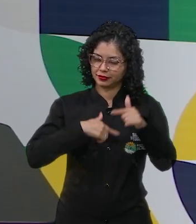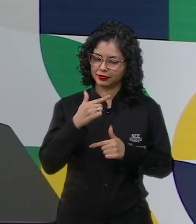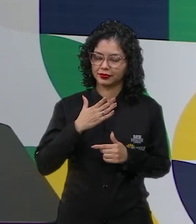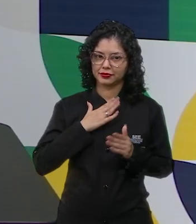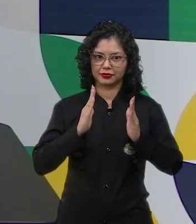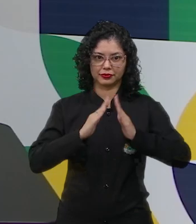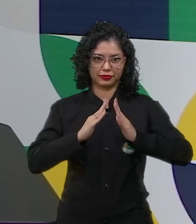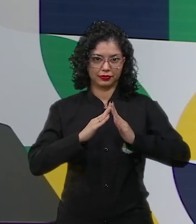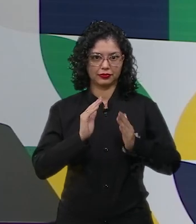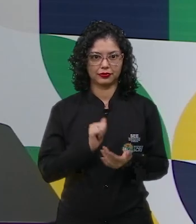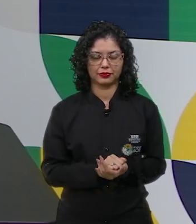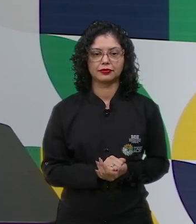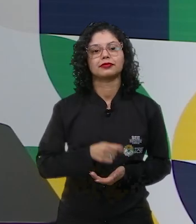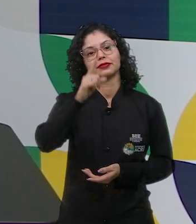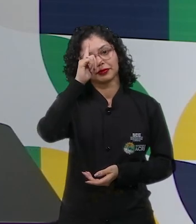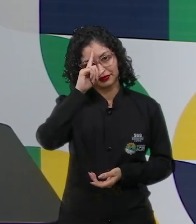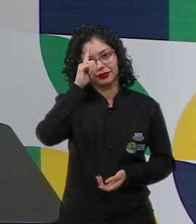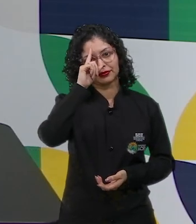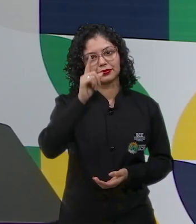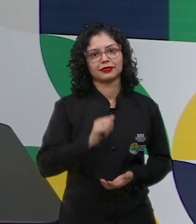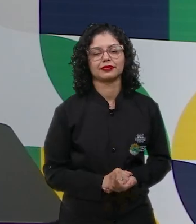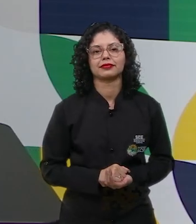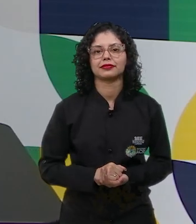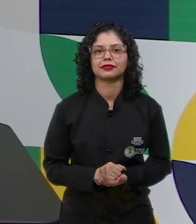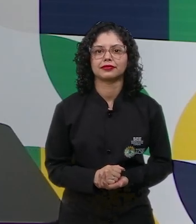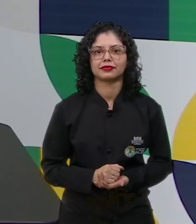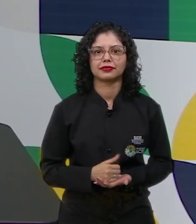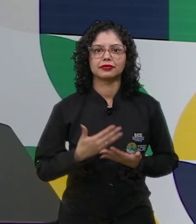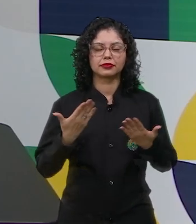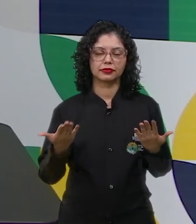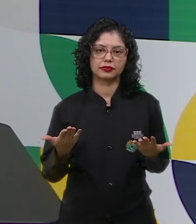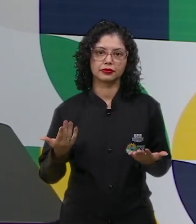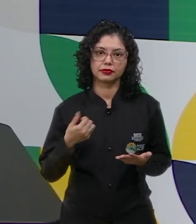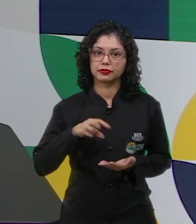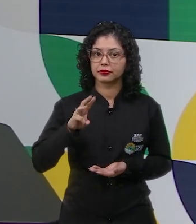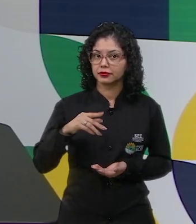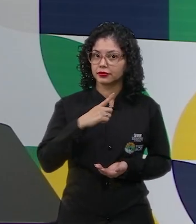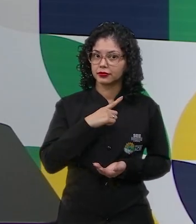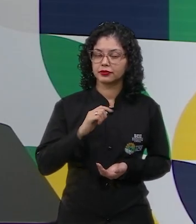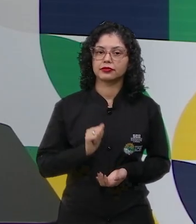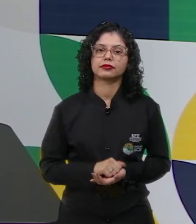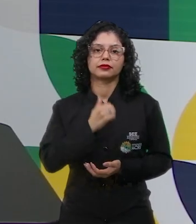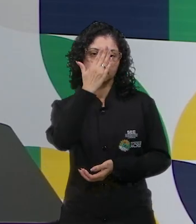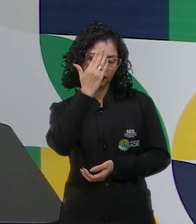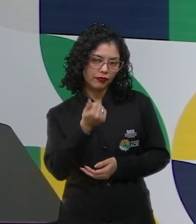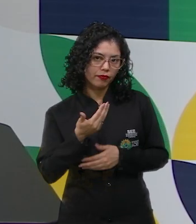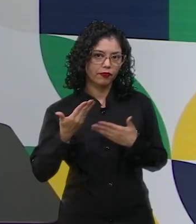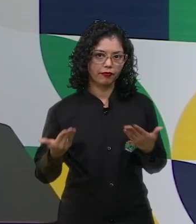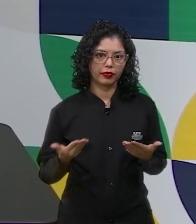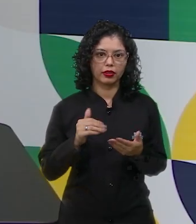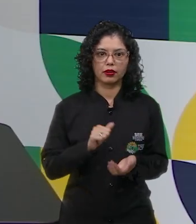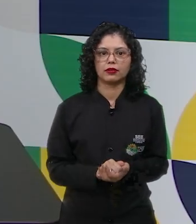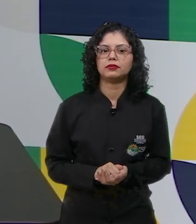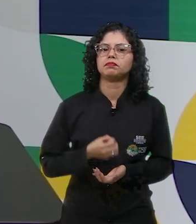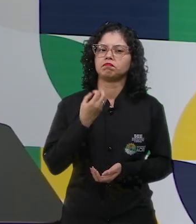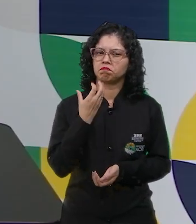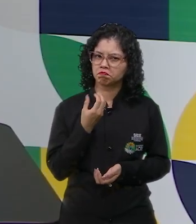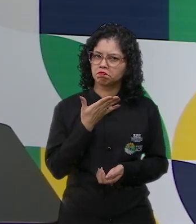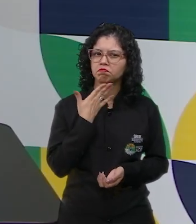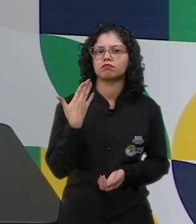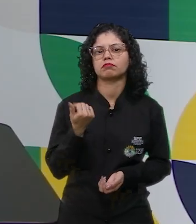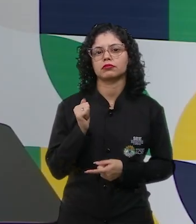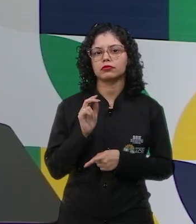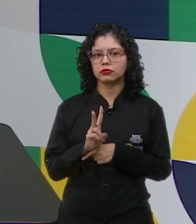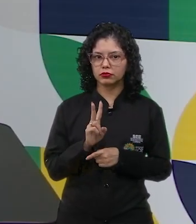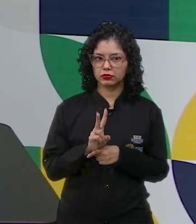minha casa. Ela trabalha todos os dias. Né? Então, quem tem a Air Fryer sabe como ela quebra um galho, como ela ajuda